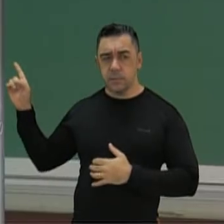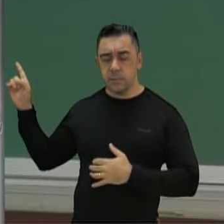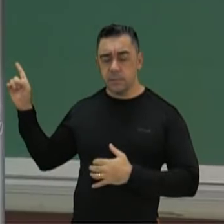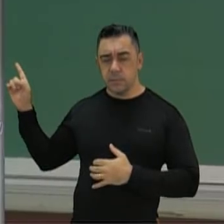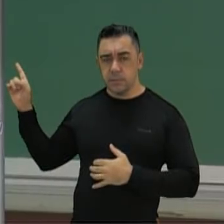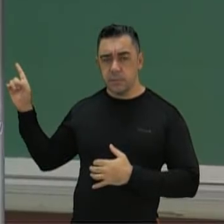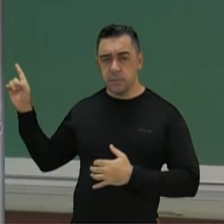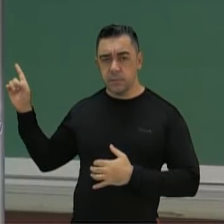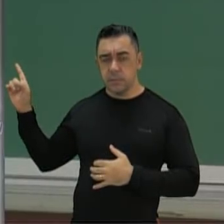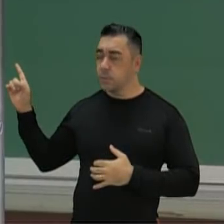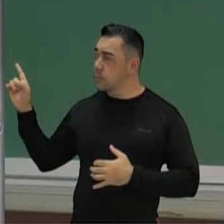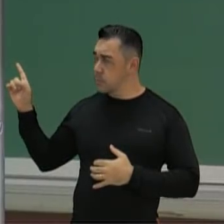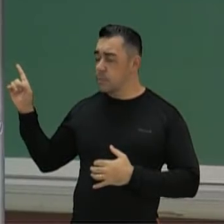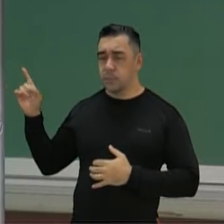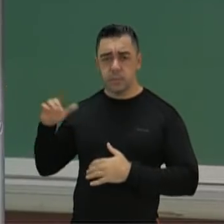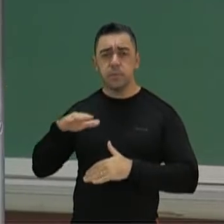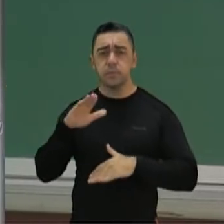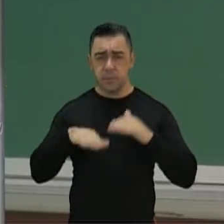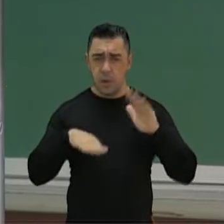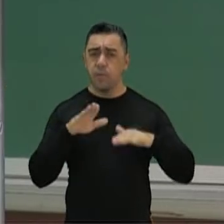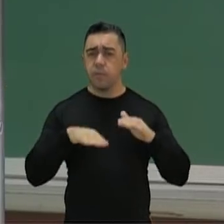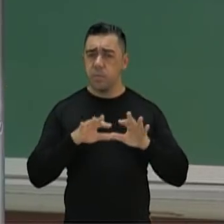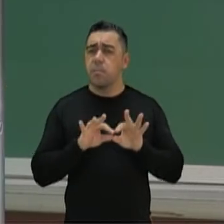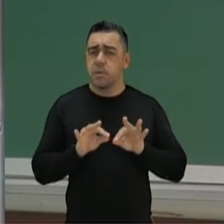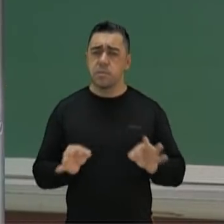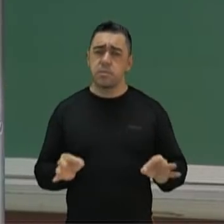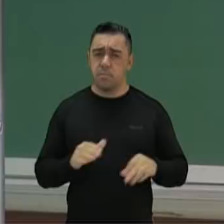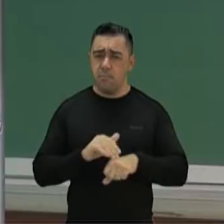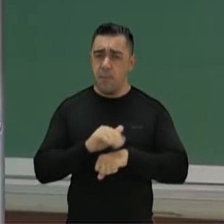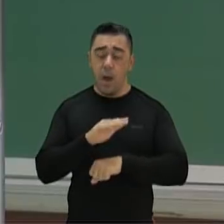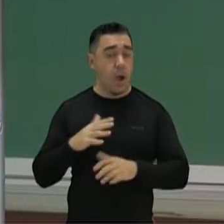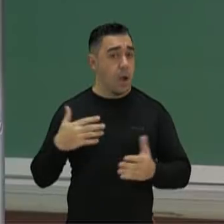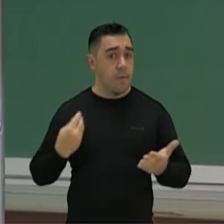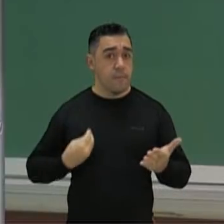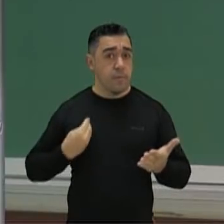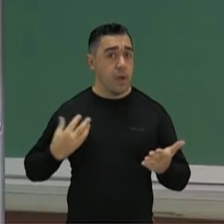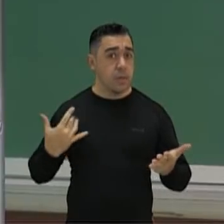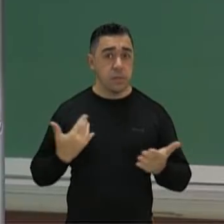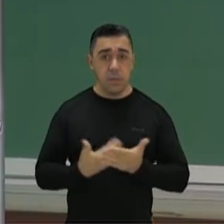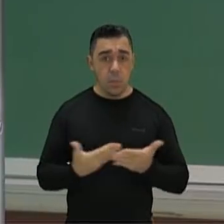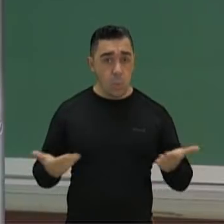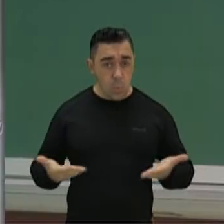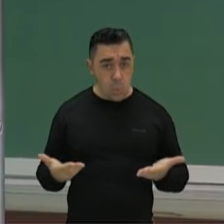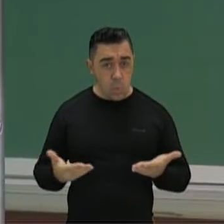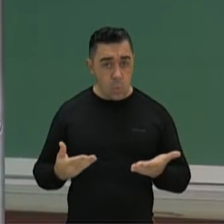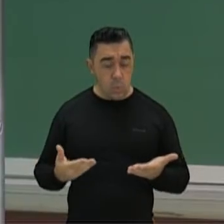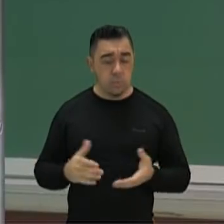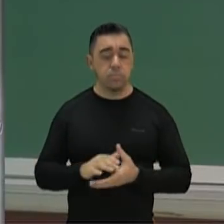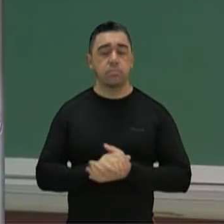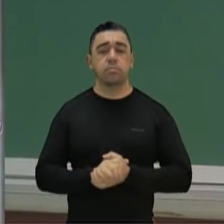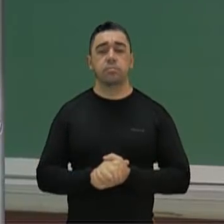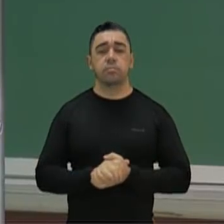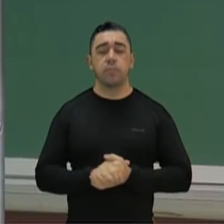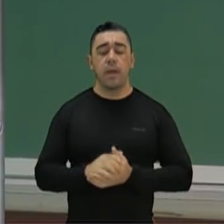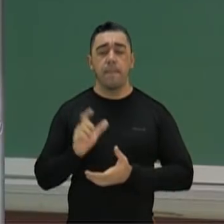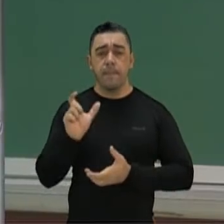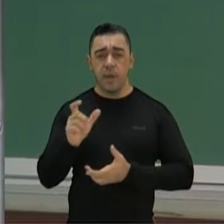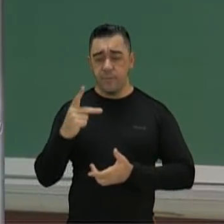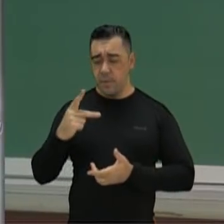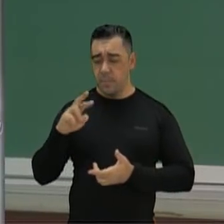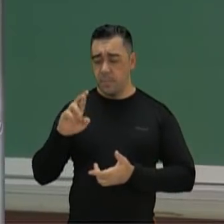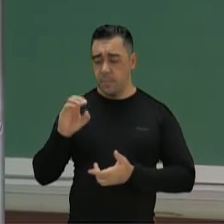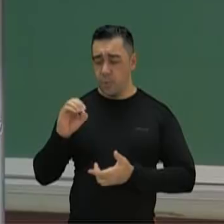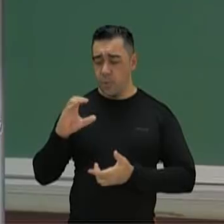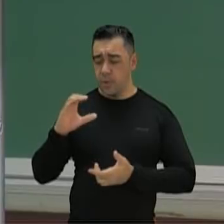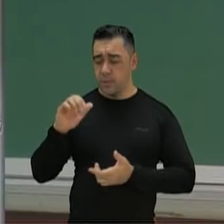mais simples do que essa. E esses seres vivos existem até hoje no nosso planeta. A palavra procarionte vem